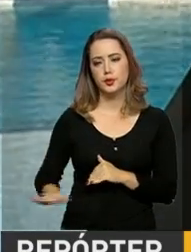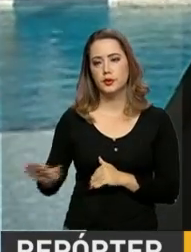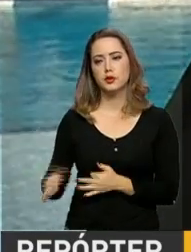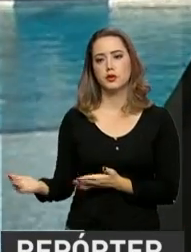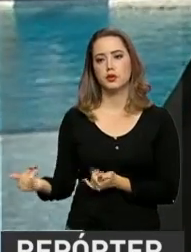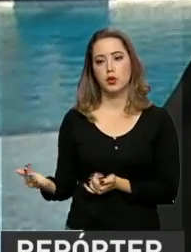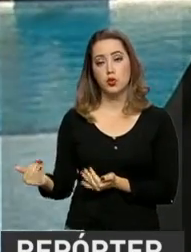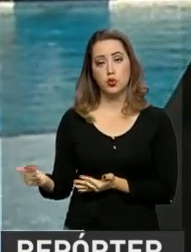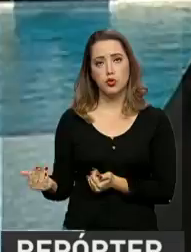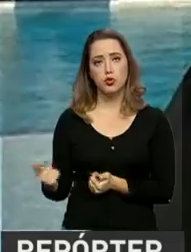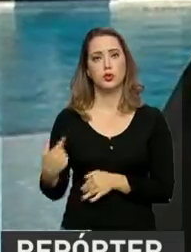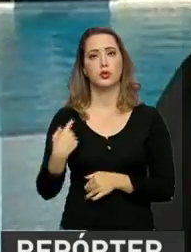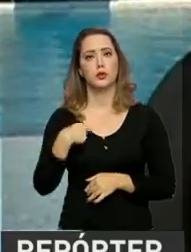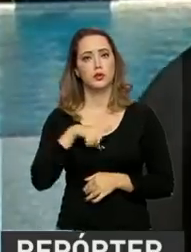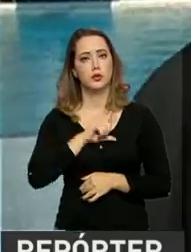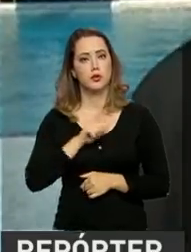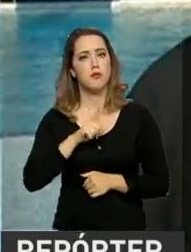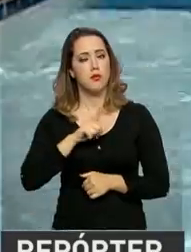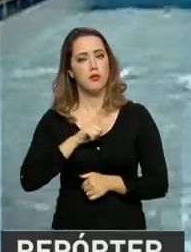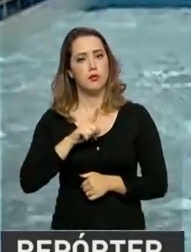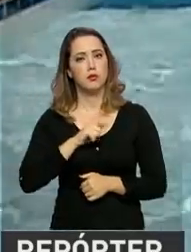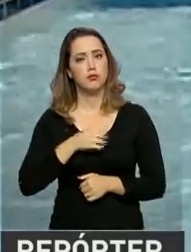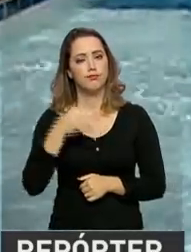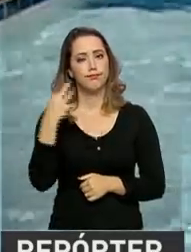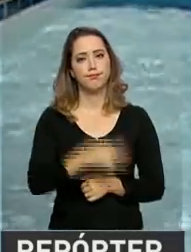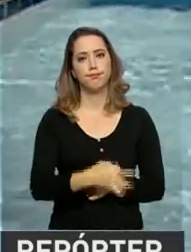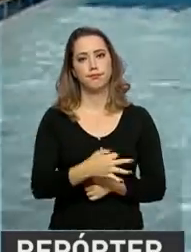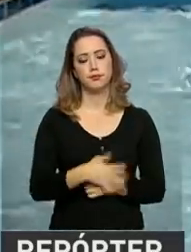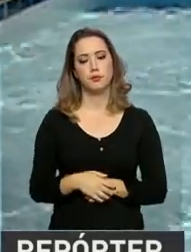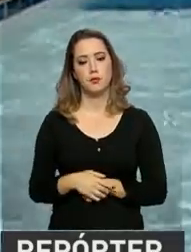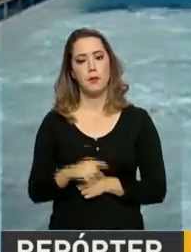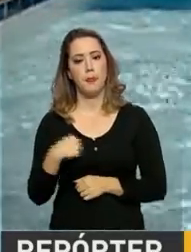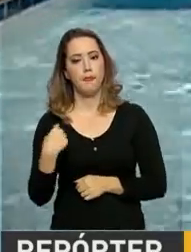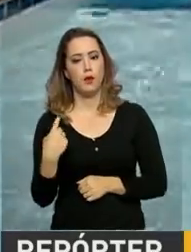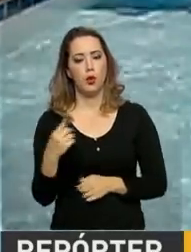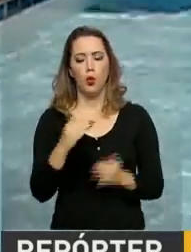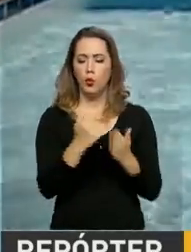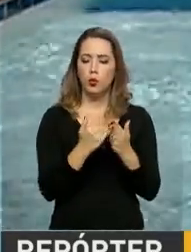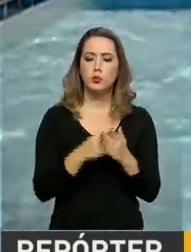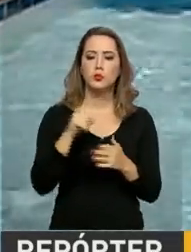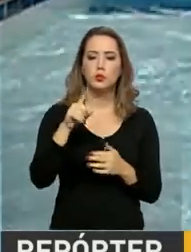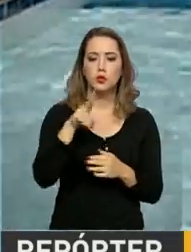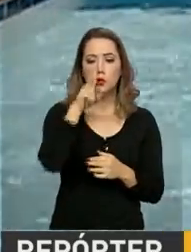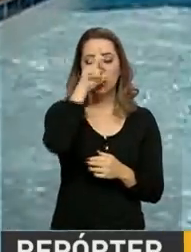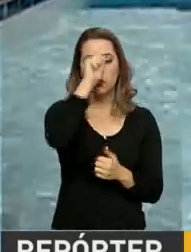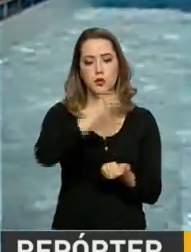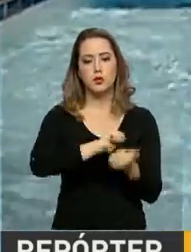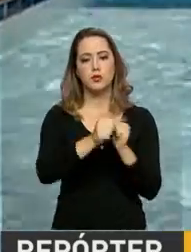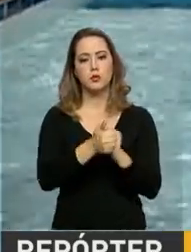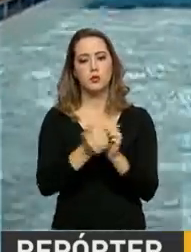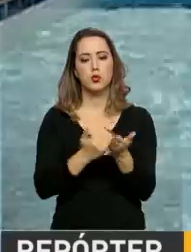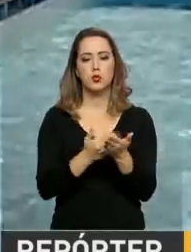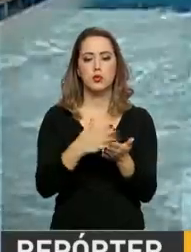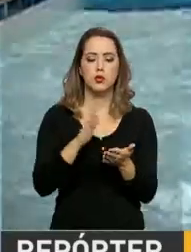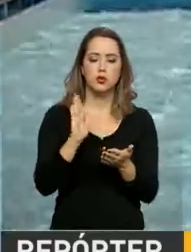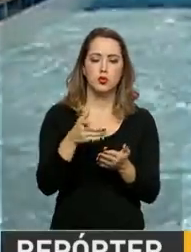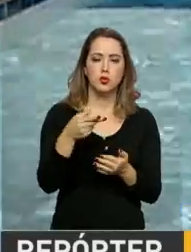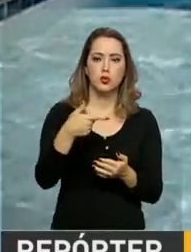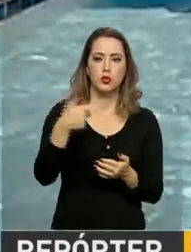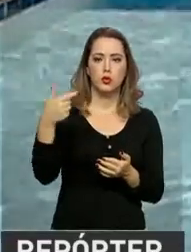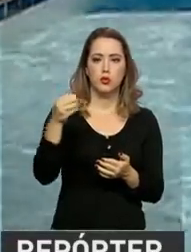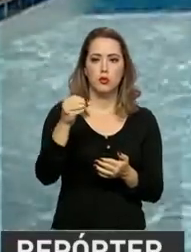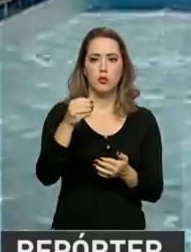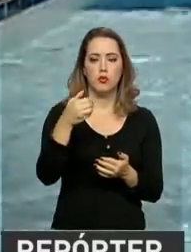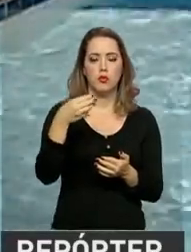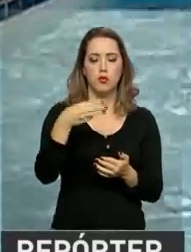a menor ter soluções o programa forças no esporte começou em 2003 e conta hoje com mais de